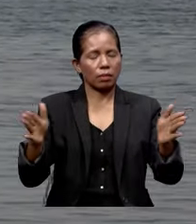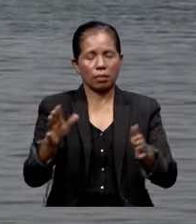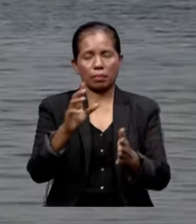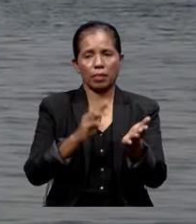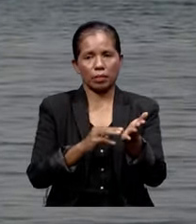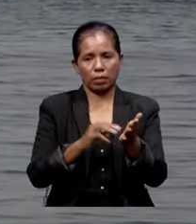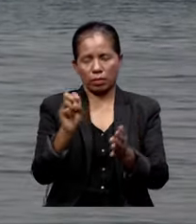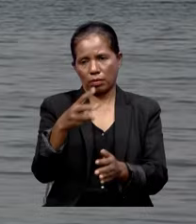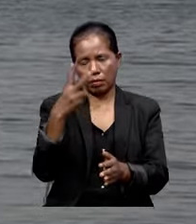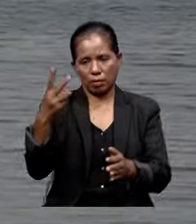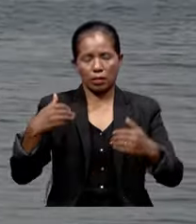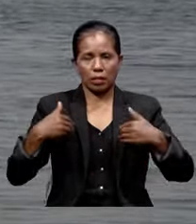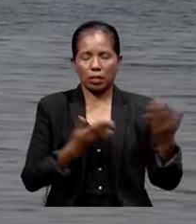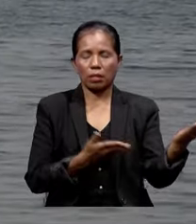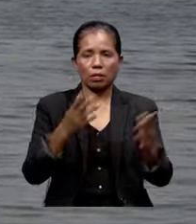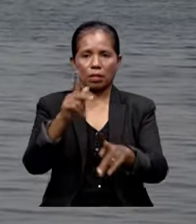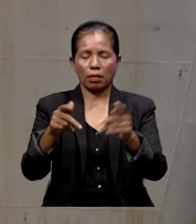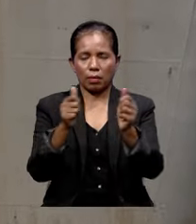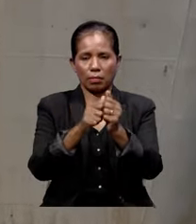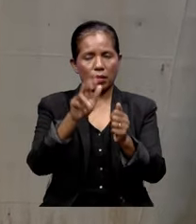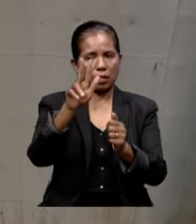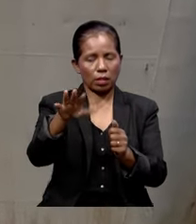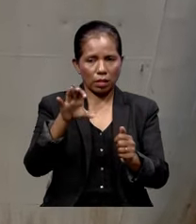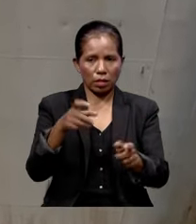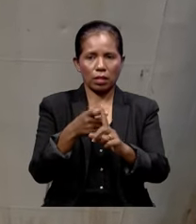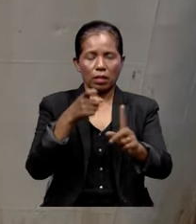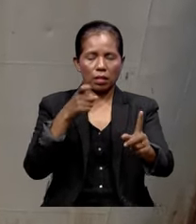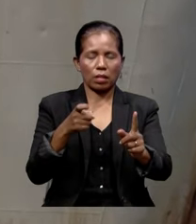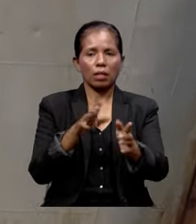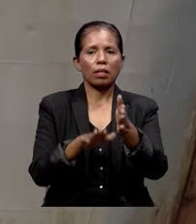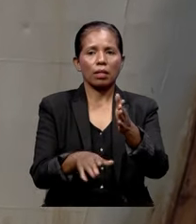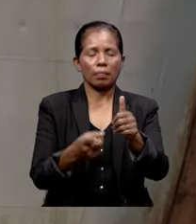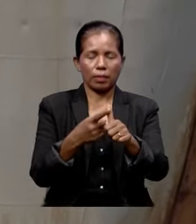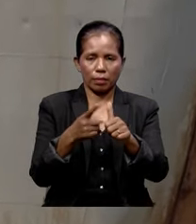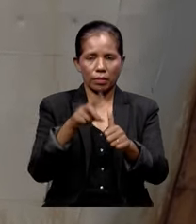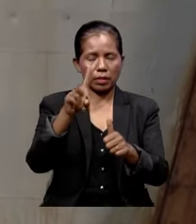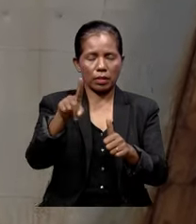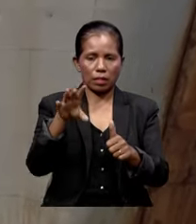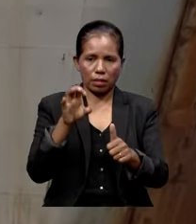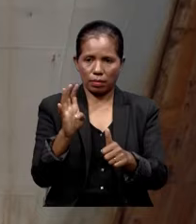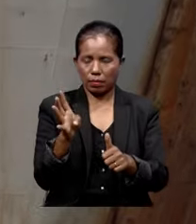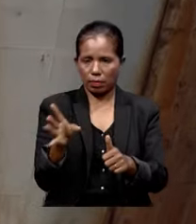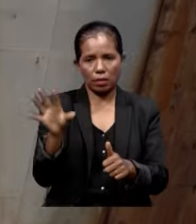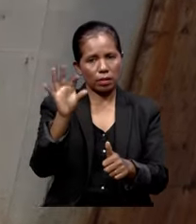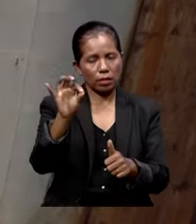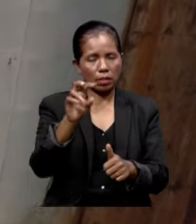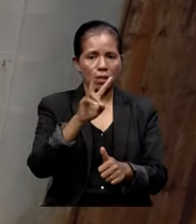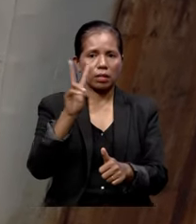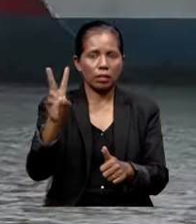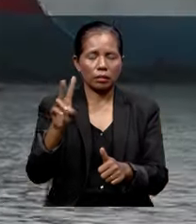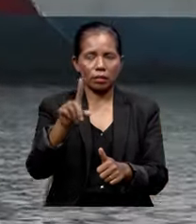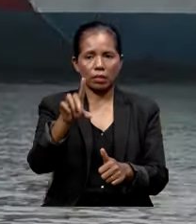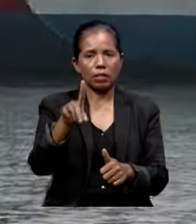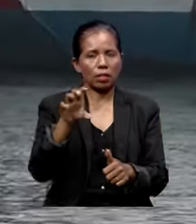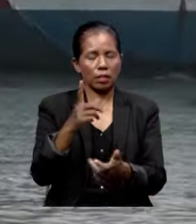rua no ia capacidade atutula pasazeros atus tolu composto se classe da ULU atusida hat nulu resin sia no classe da ruak atusida